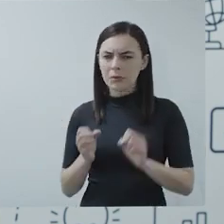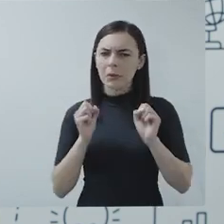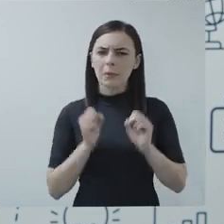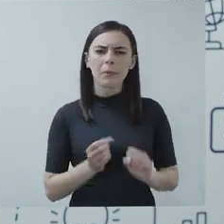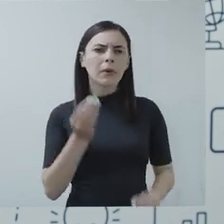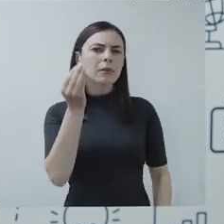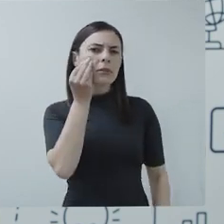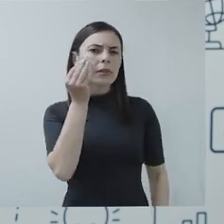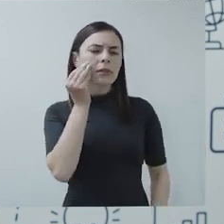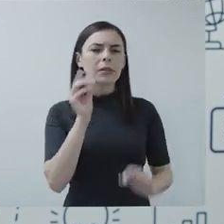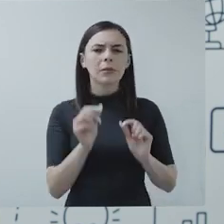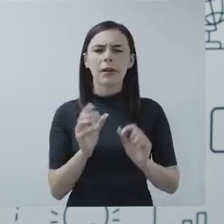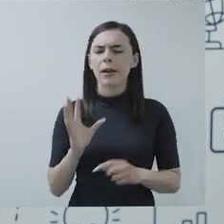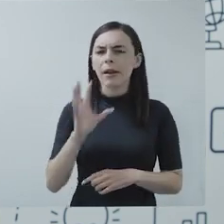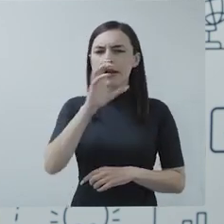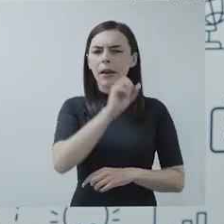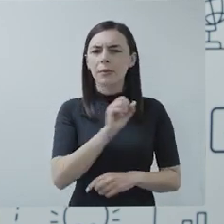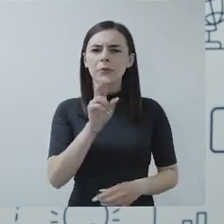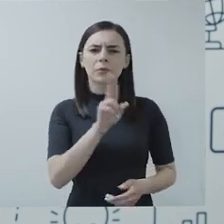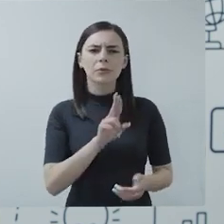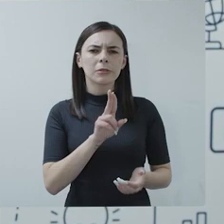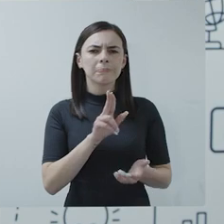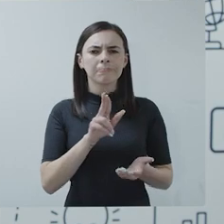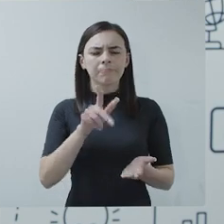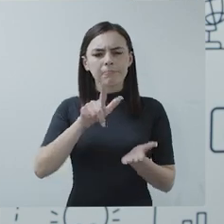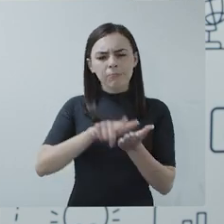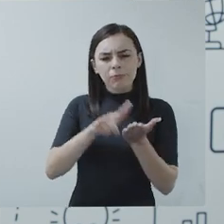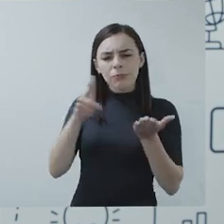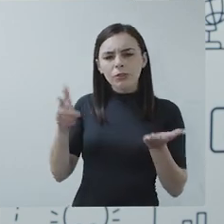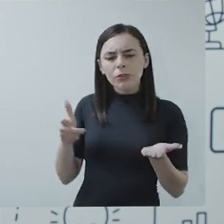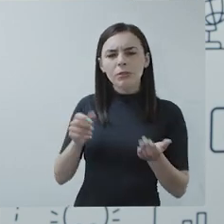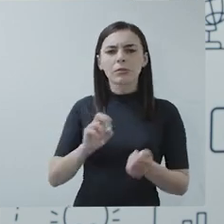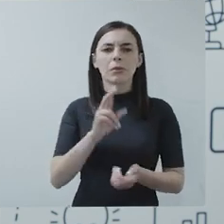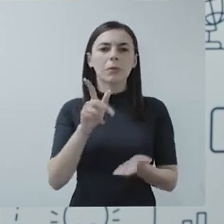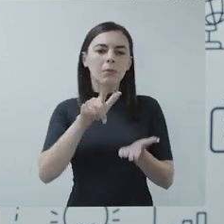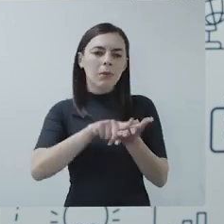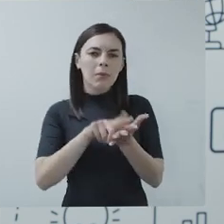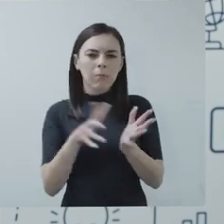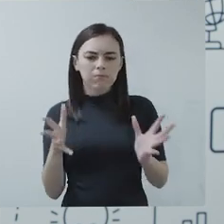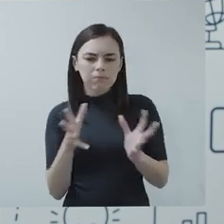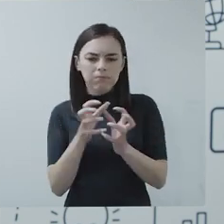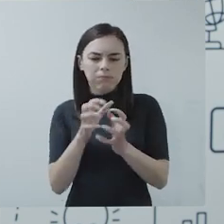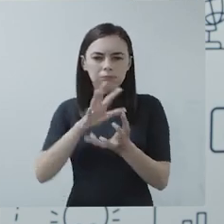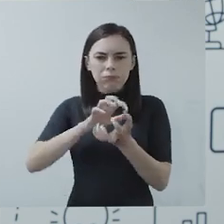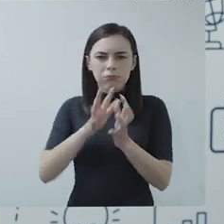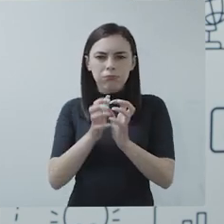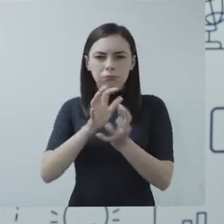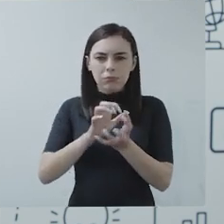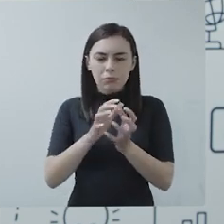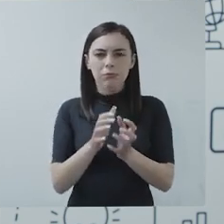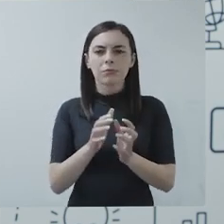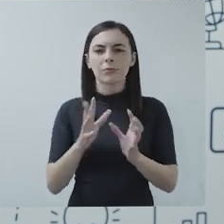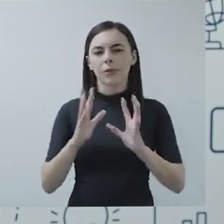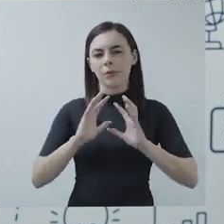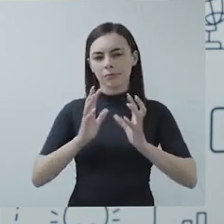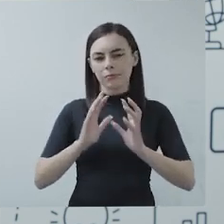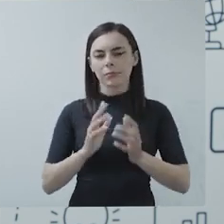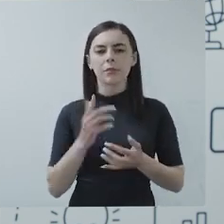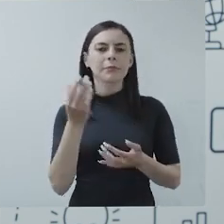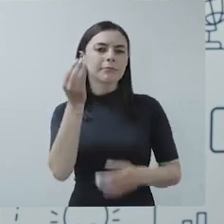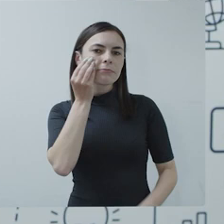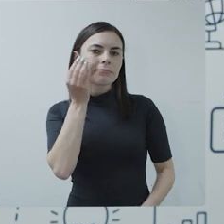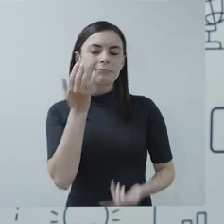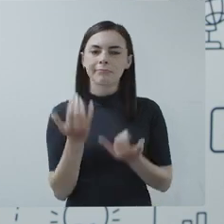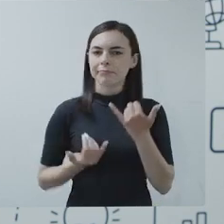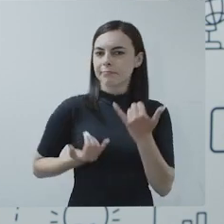tentar fazer uma bola aí rapidinho com jornal ou com um papel. Amassa aí, faz uma bolinha e vamos